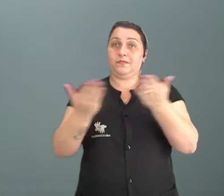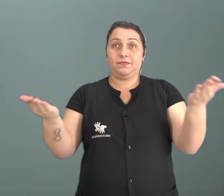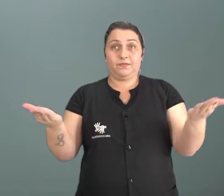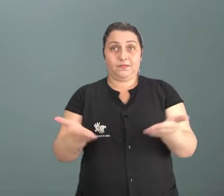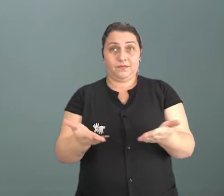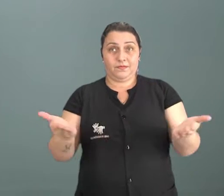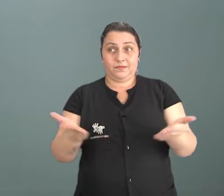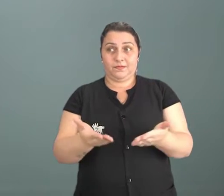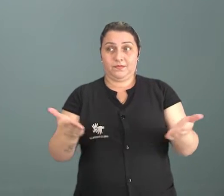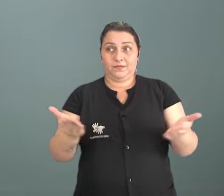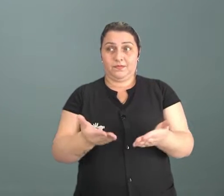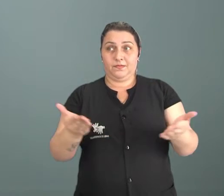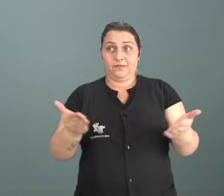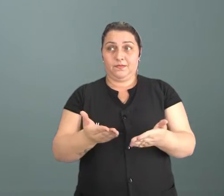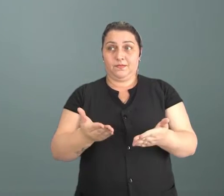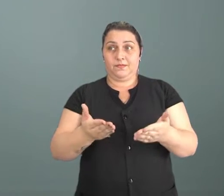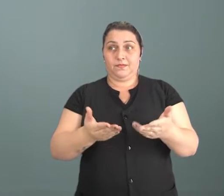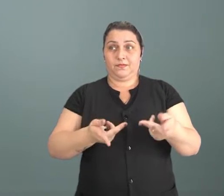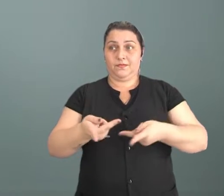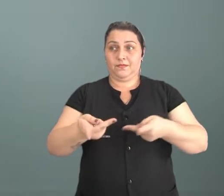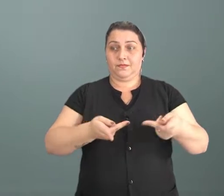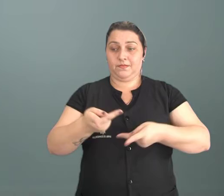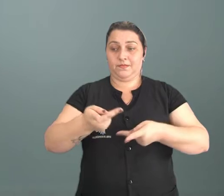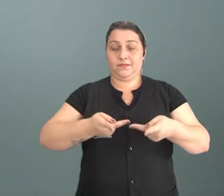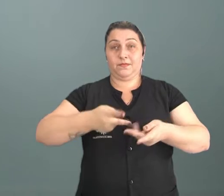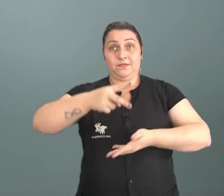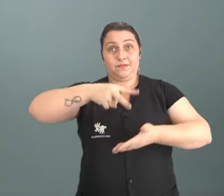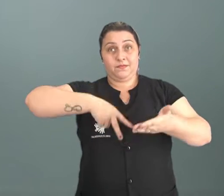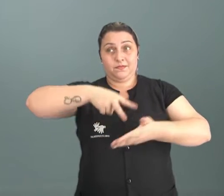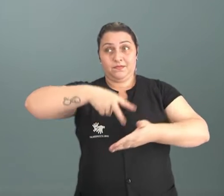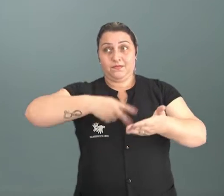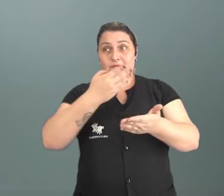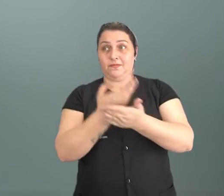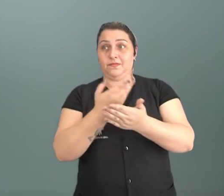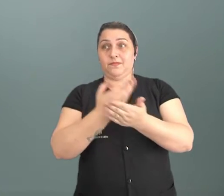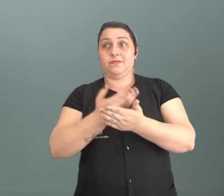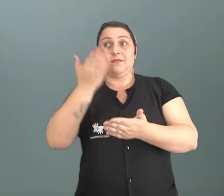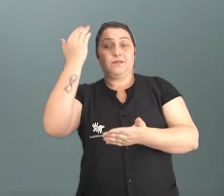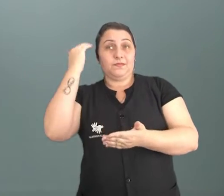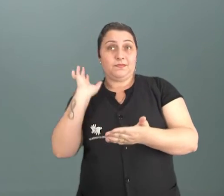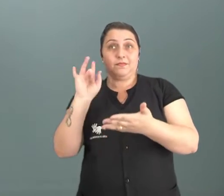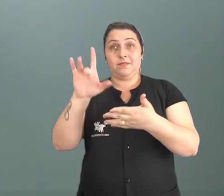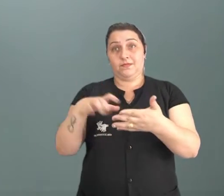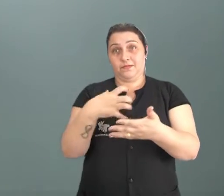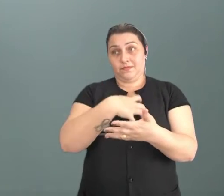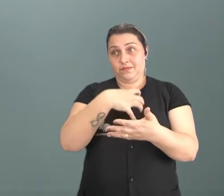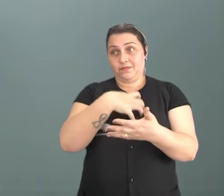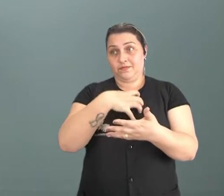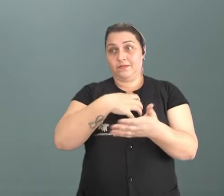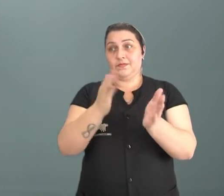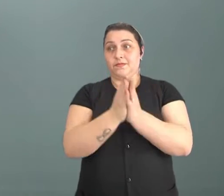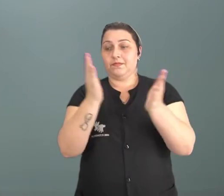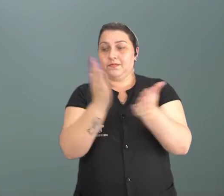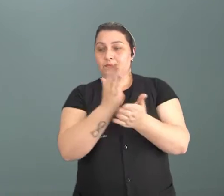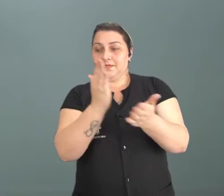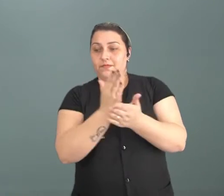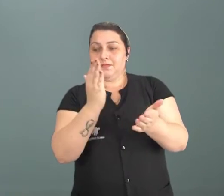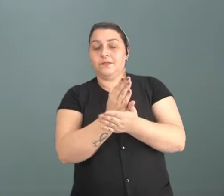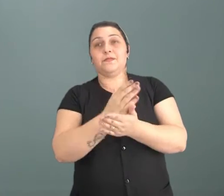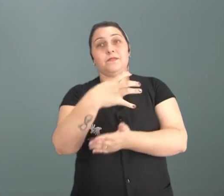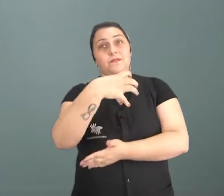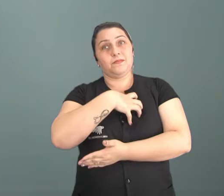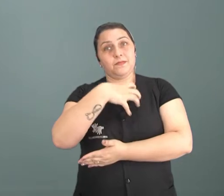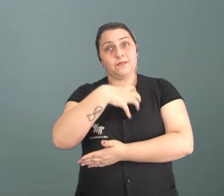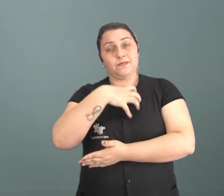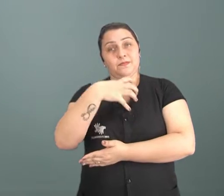agora, com respeito a esse projeto, a gente fez a leitura da aula passada sobre cada um ter seu jeito, esse livro aqui, ó. Cada um com seu